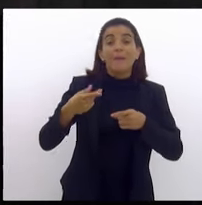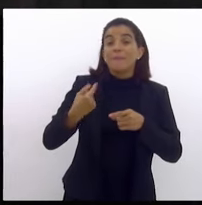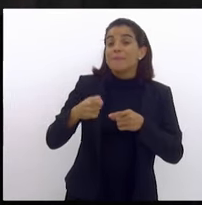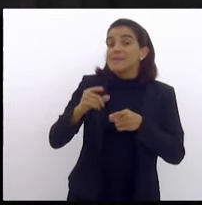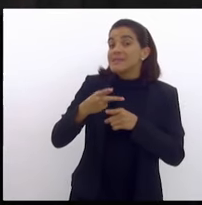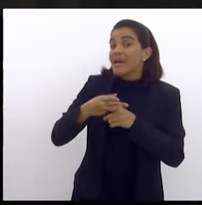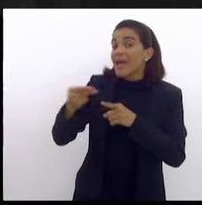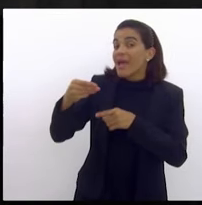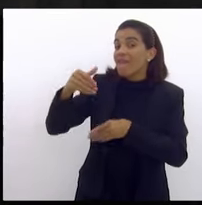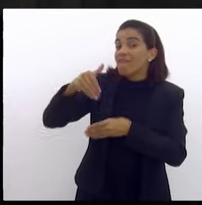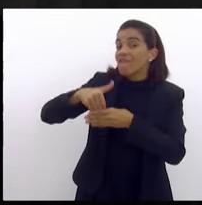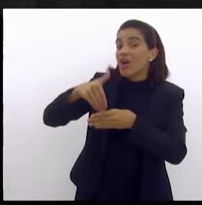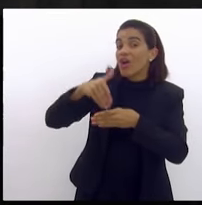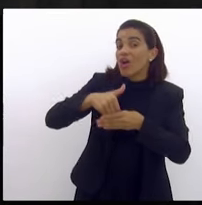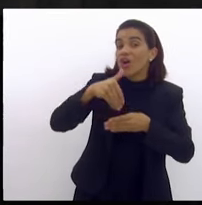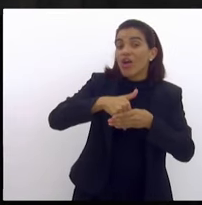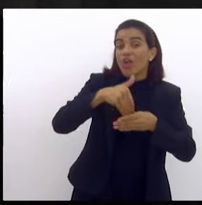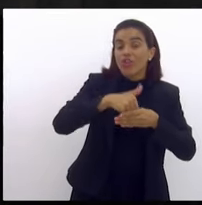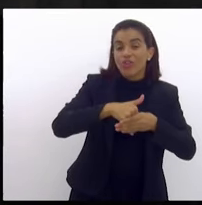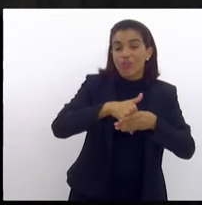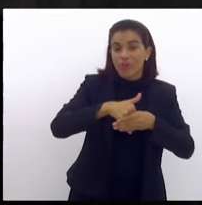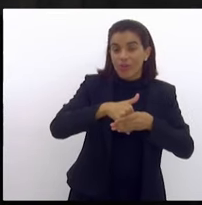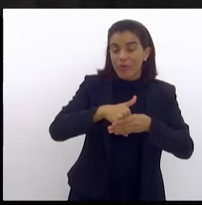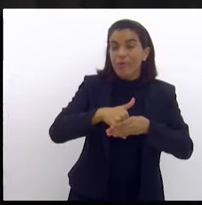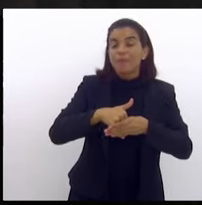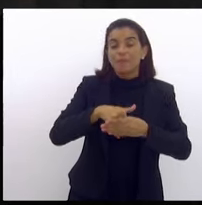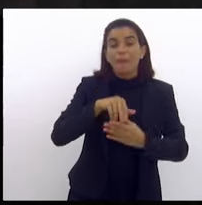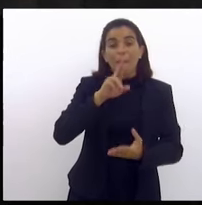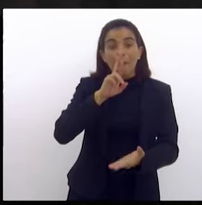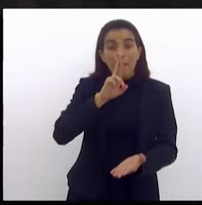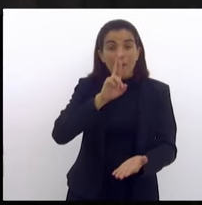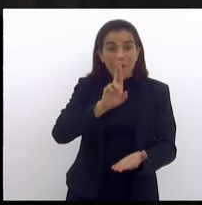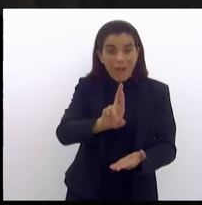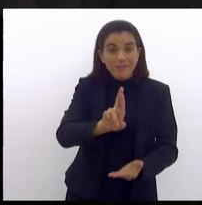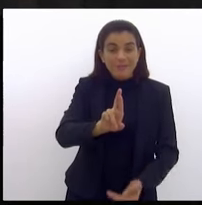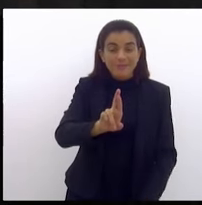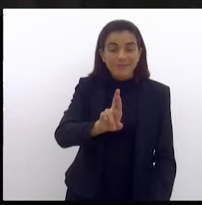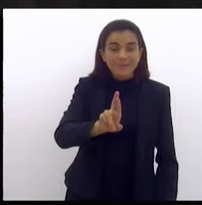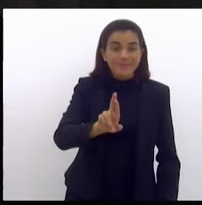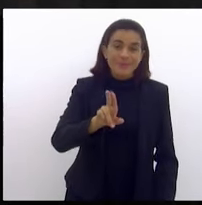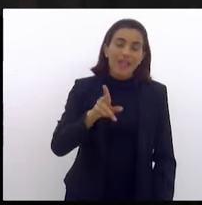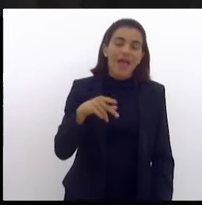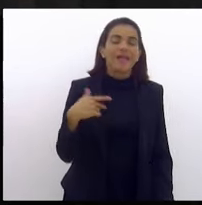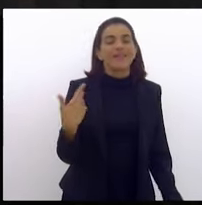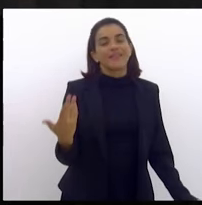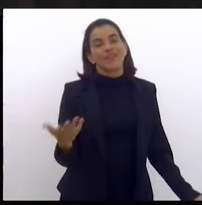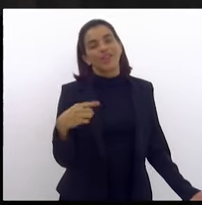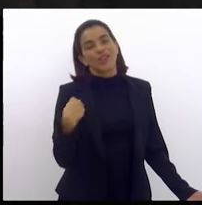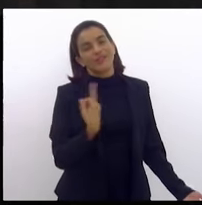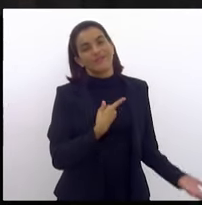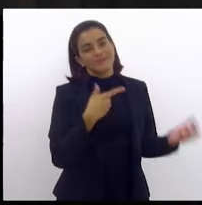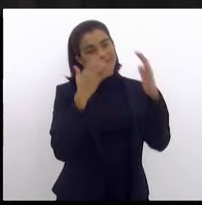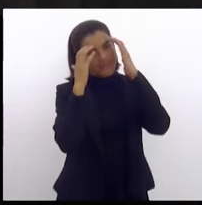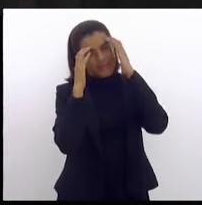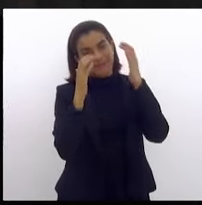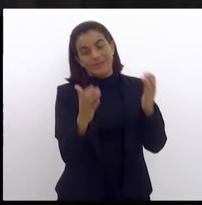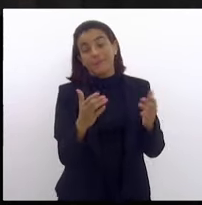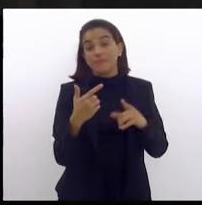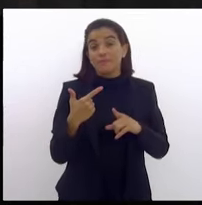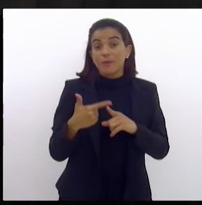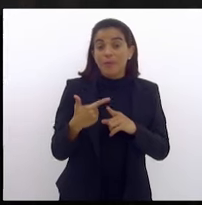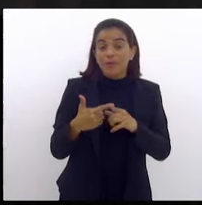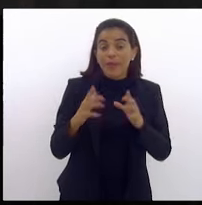no voto. E o resultado que ocorreu, nós vamos respeitar. Porque